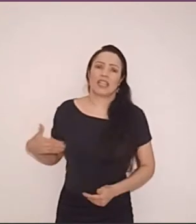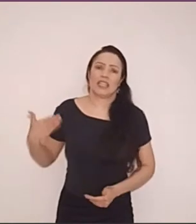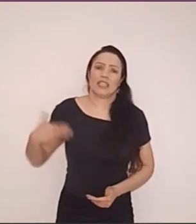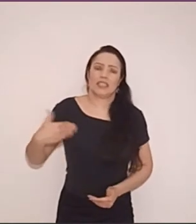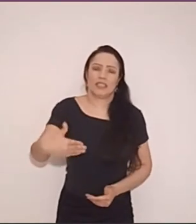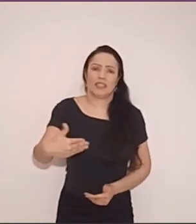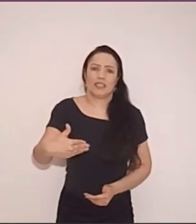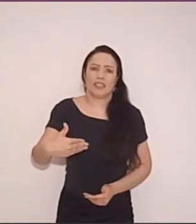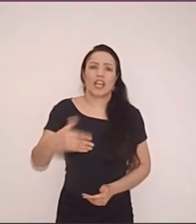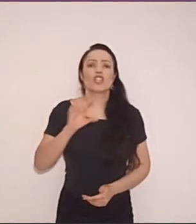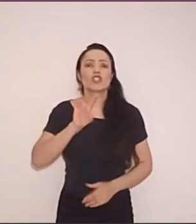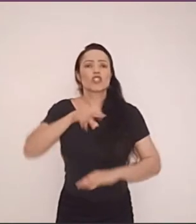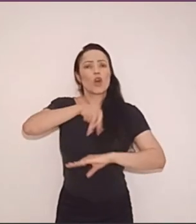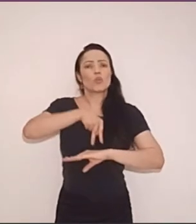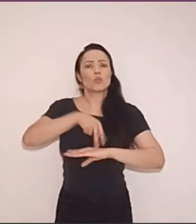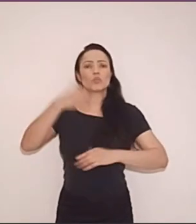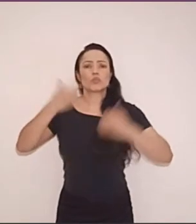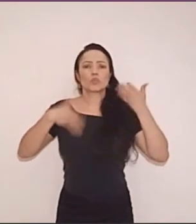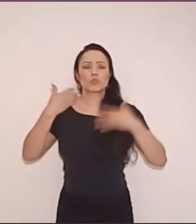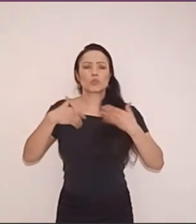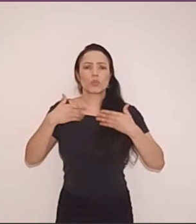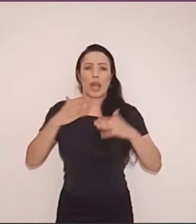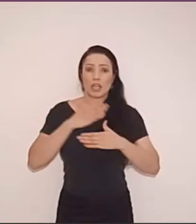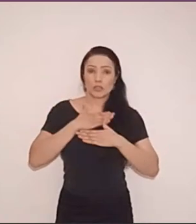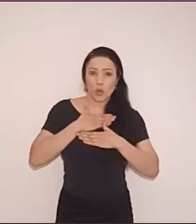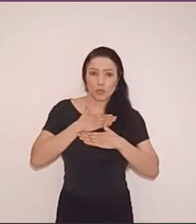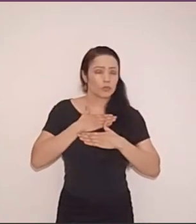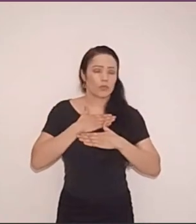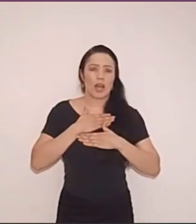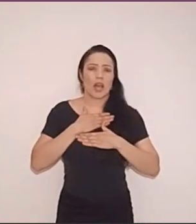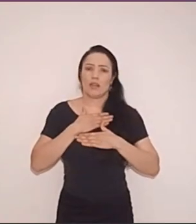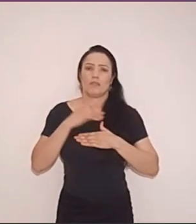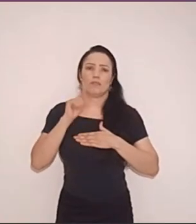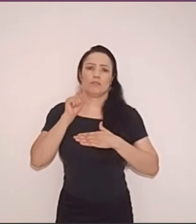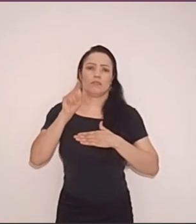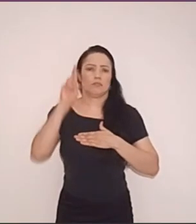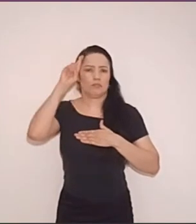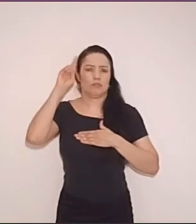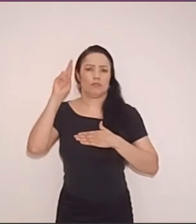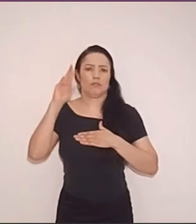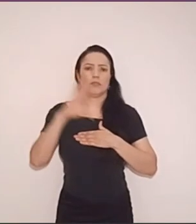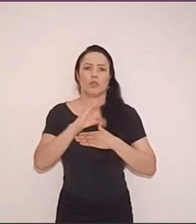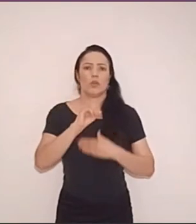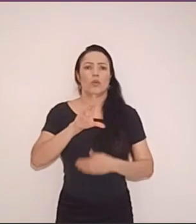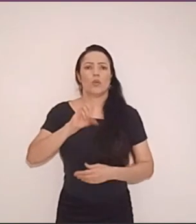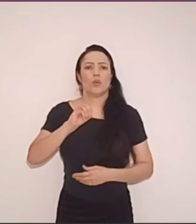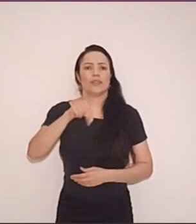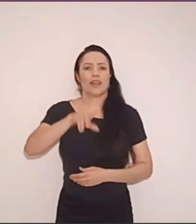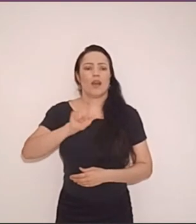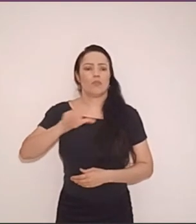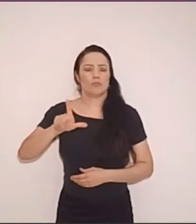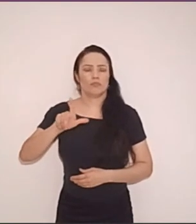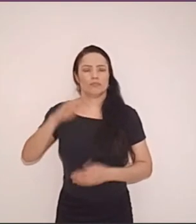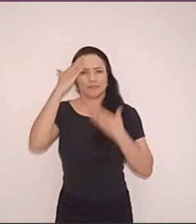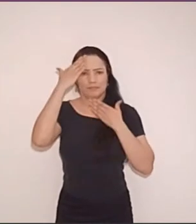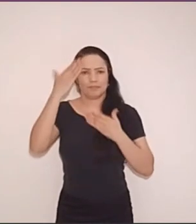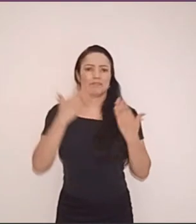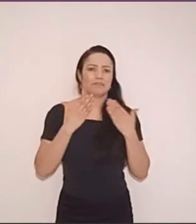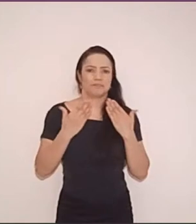discursos não são nossos somos realistas gratidão e tu aberto aluguel